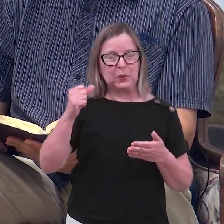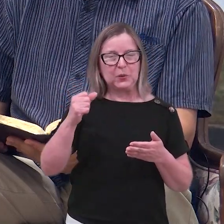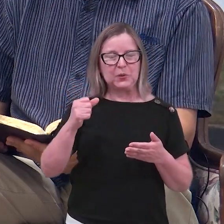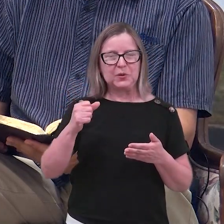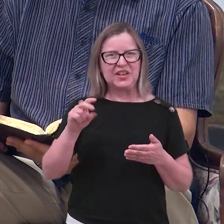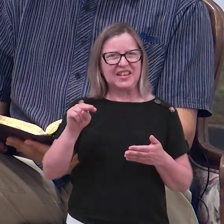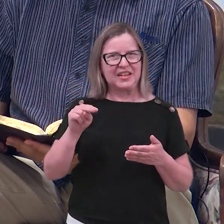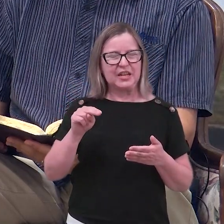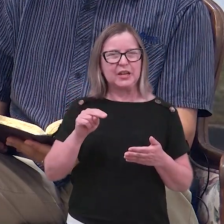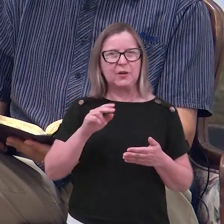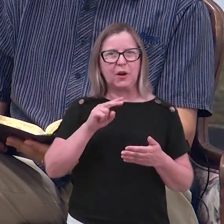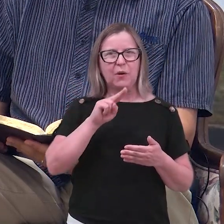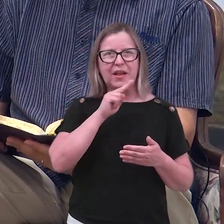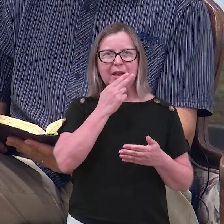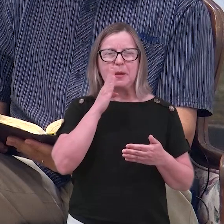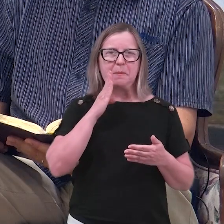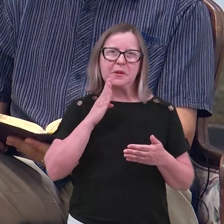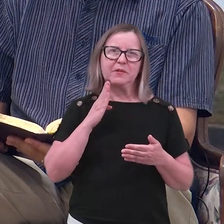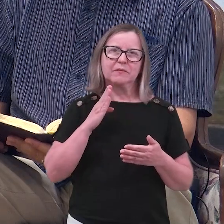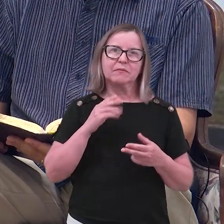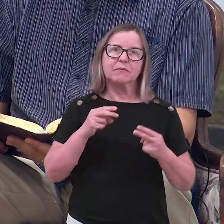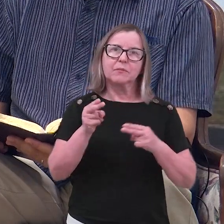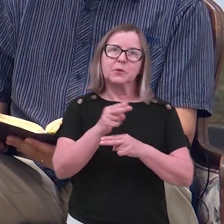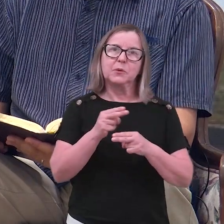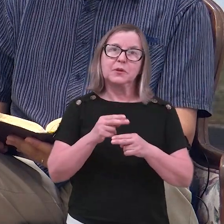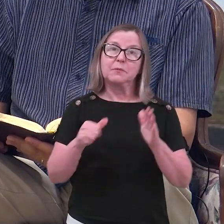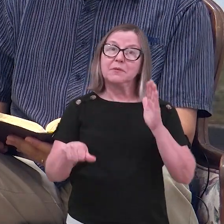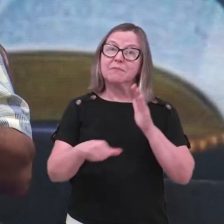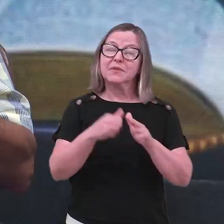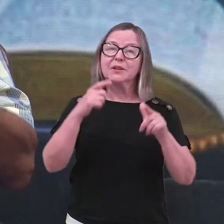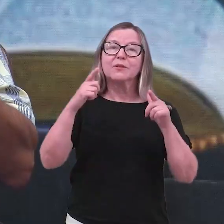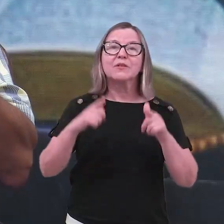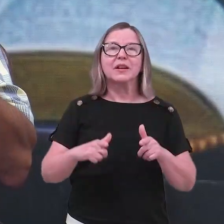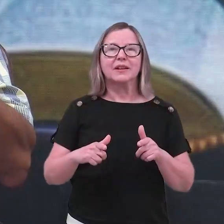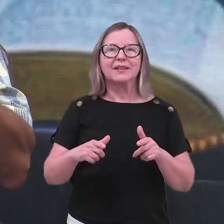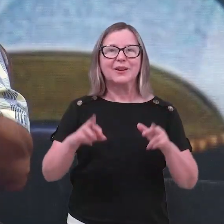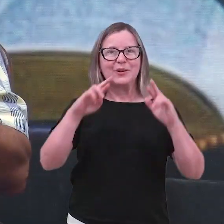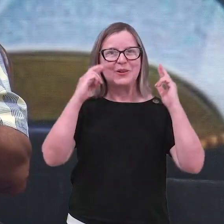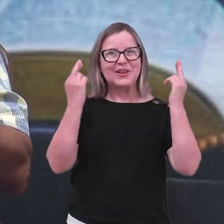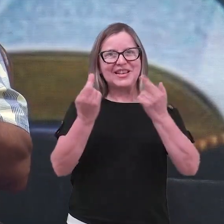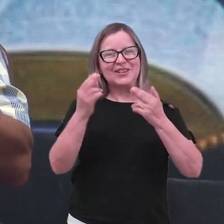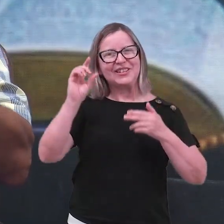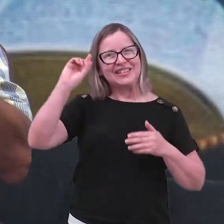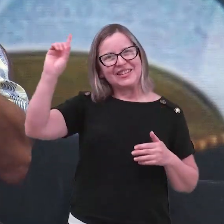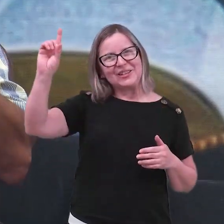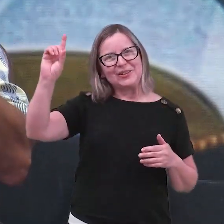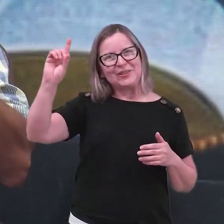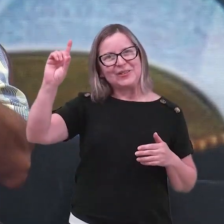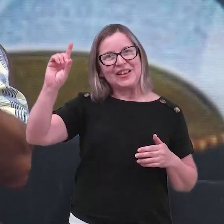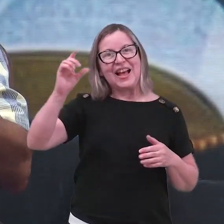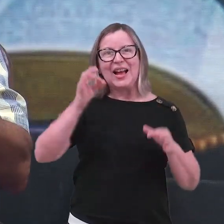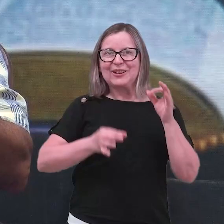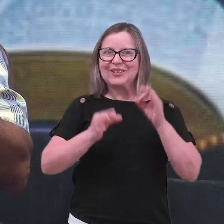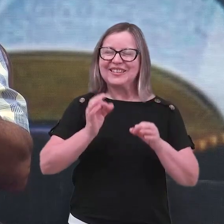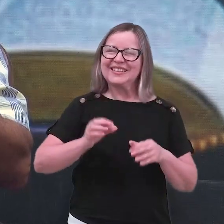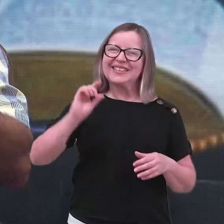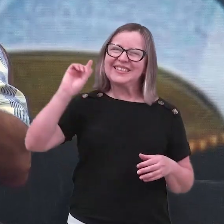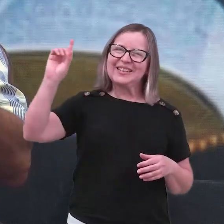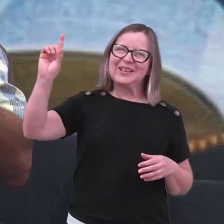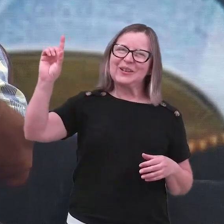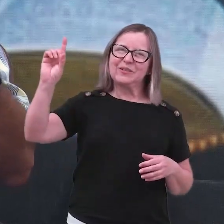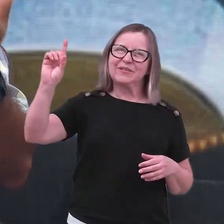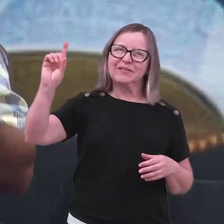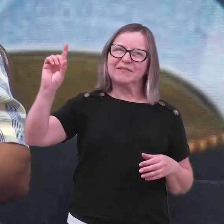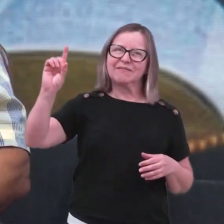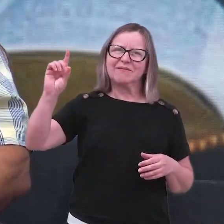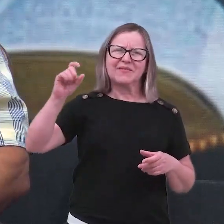Hebreus 12, 2. Agora ele está dizendo que busquem em primeiro lugar o reino de Deus, a justiça de Deus.